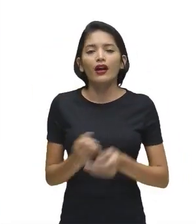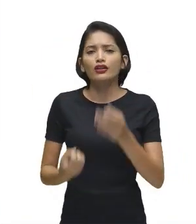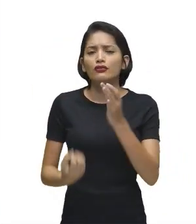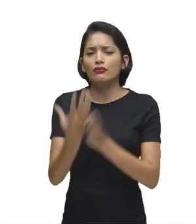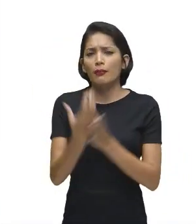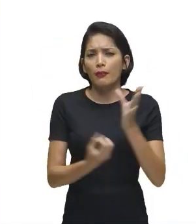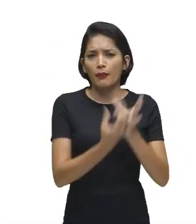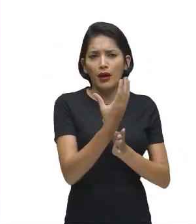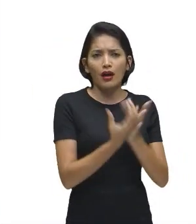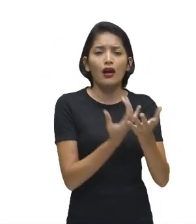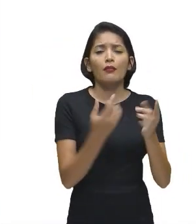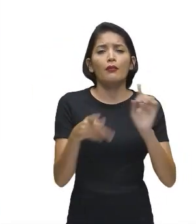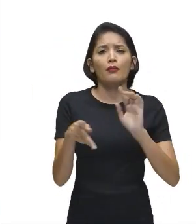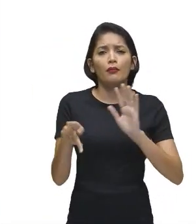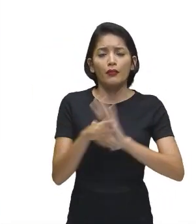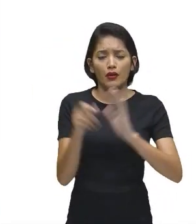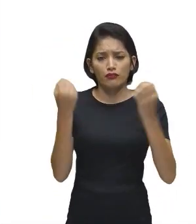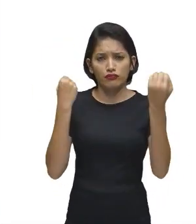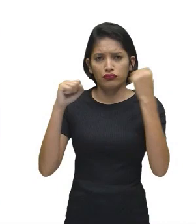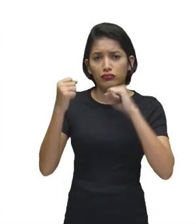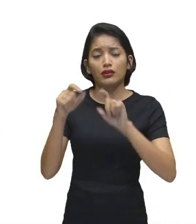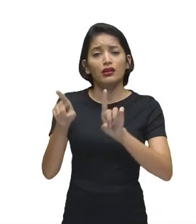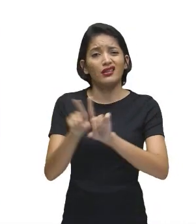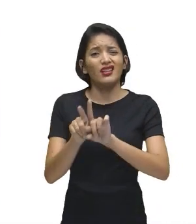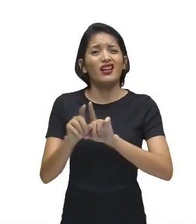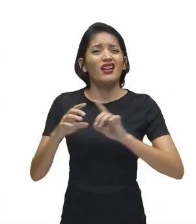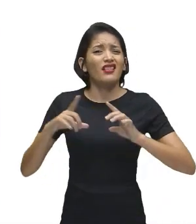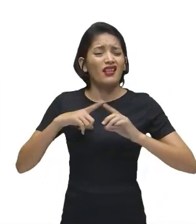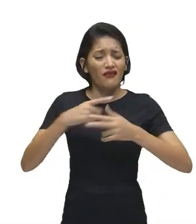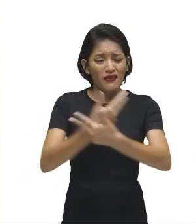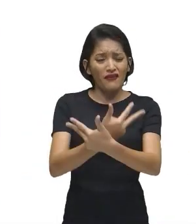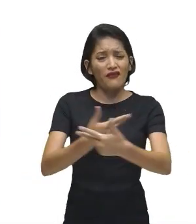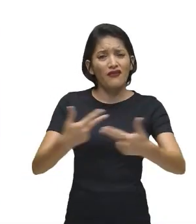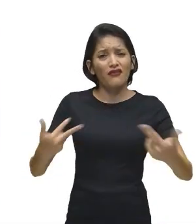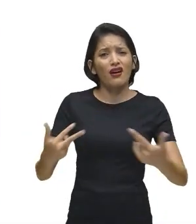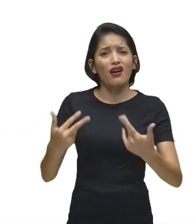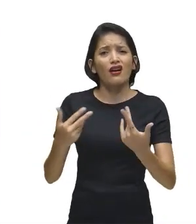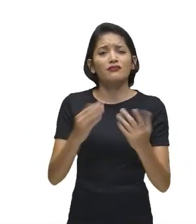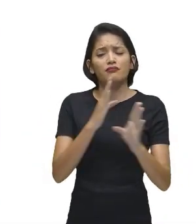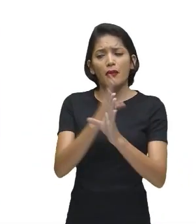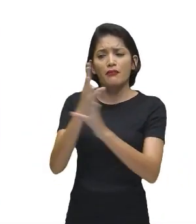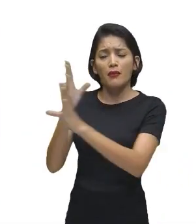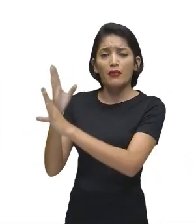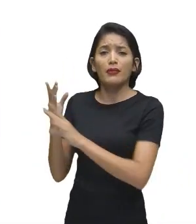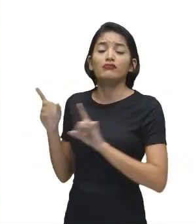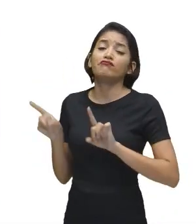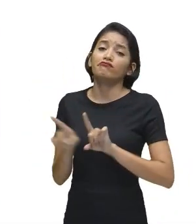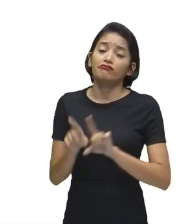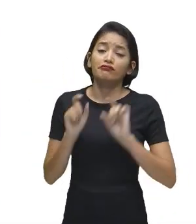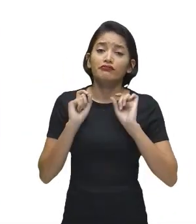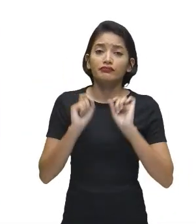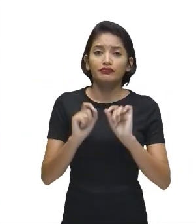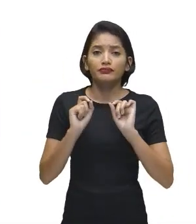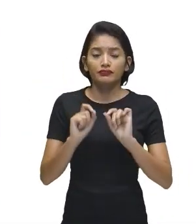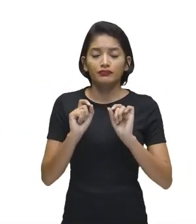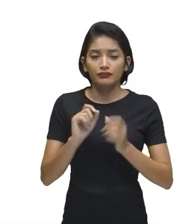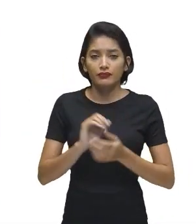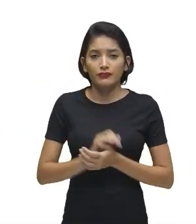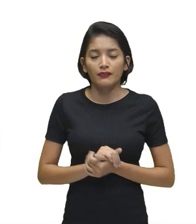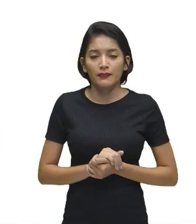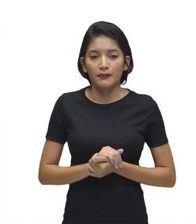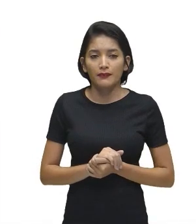foram industrializados em série, houve vários descobrimentos, né? Houve o